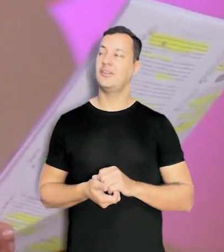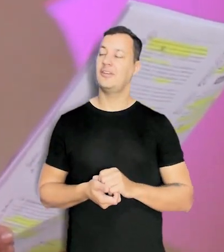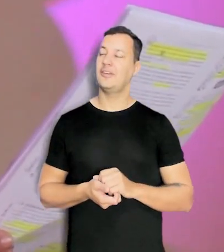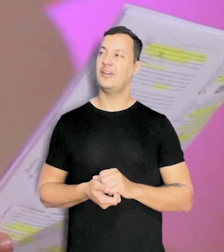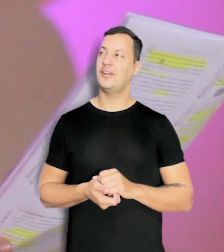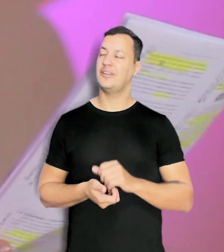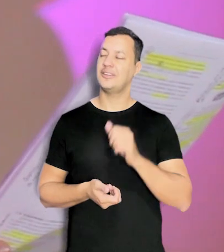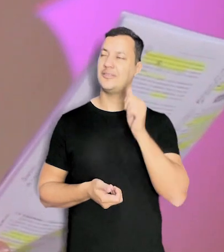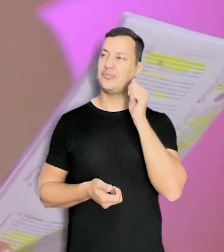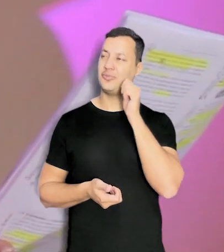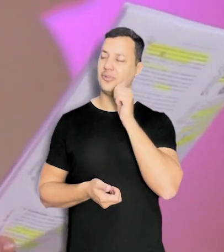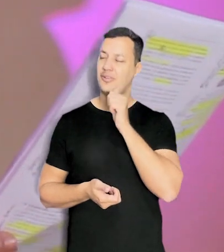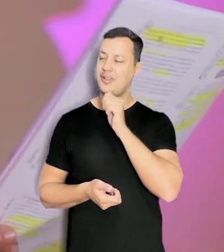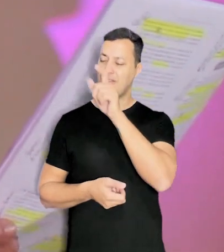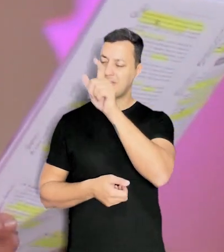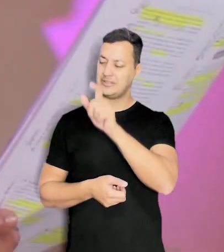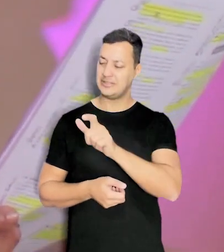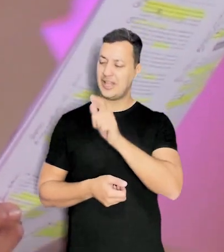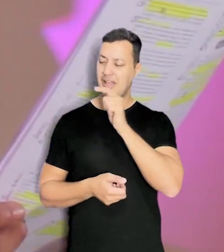que se banhava.